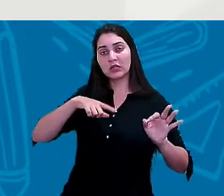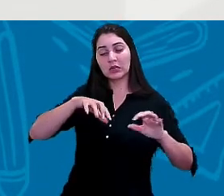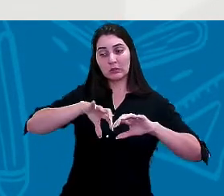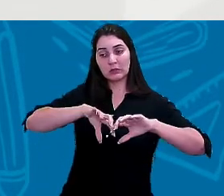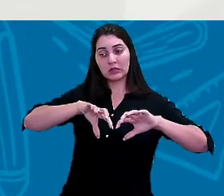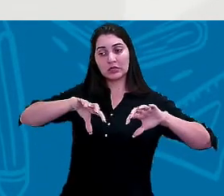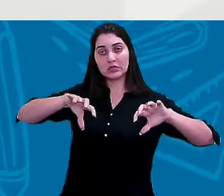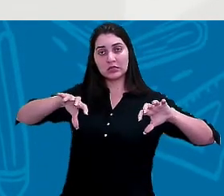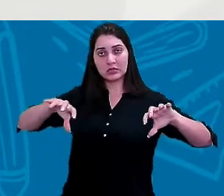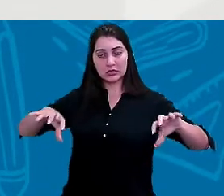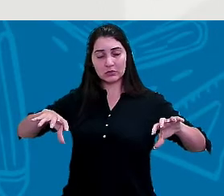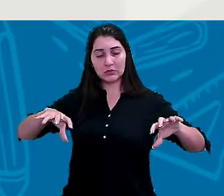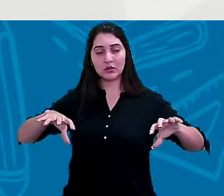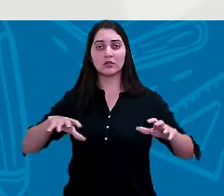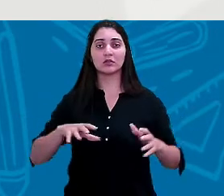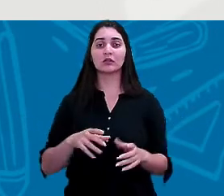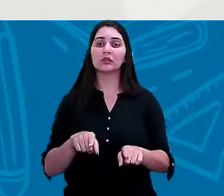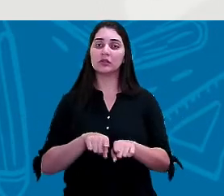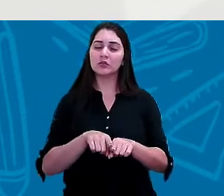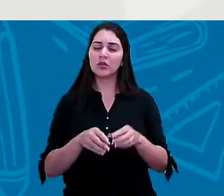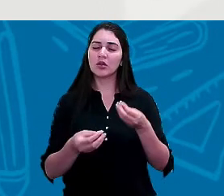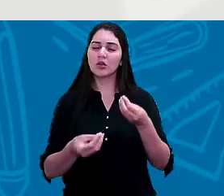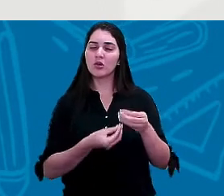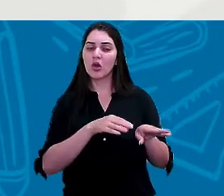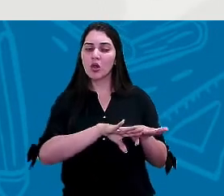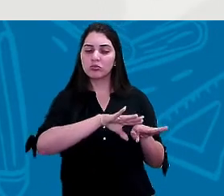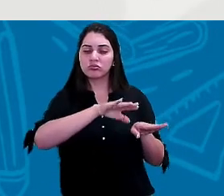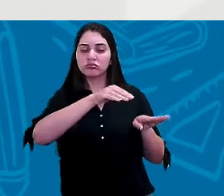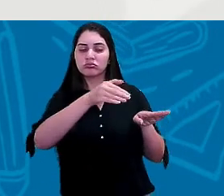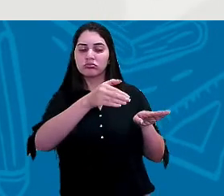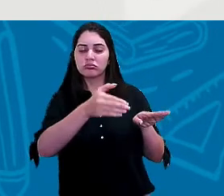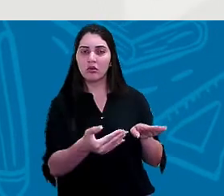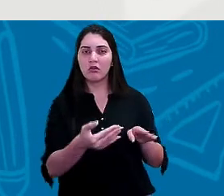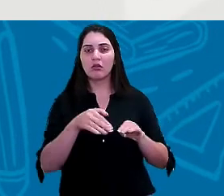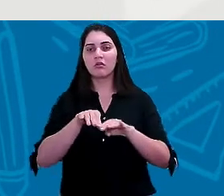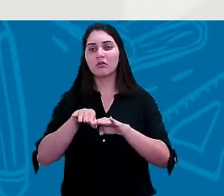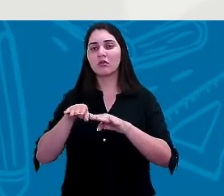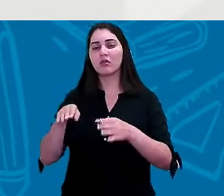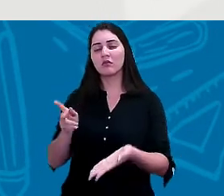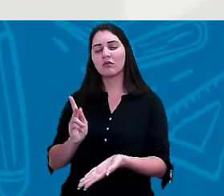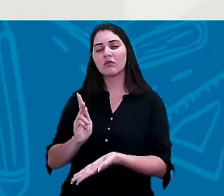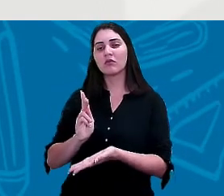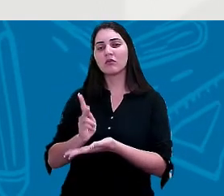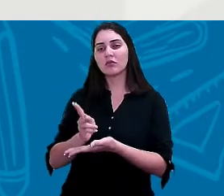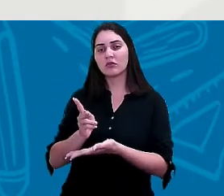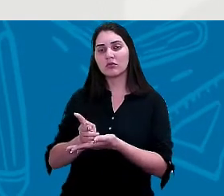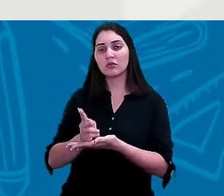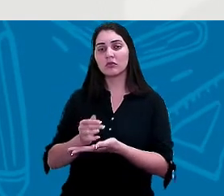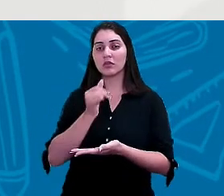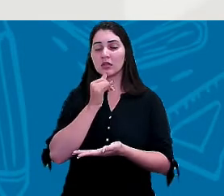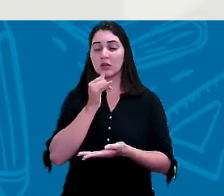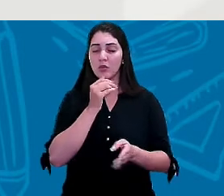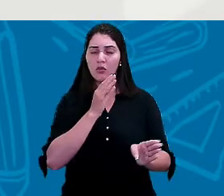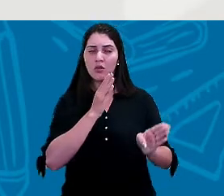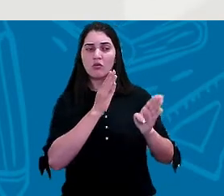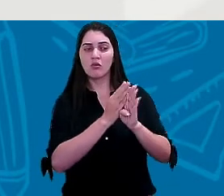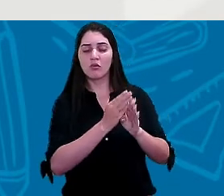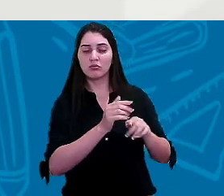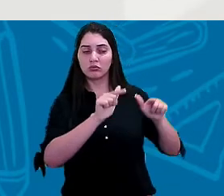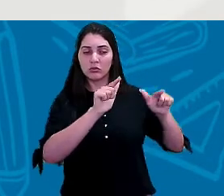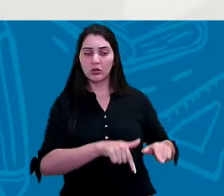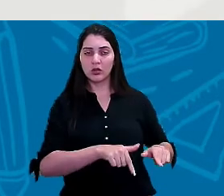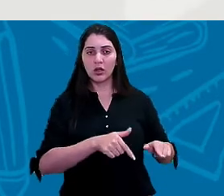dos continentes, assim também como forma de relevo que tem continuidade. Você encontra ela num continente e a